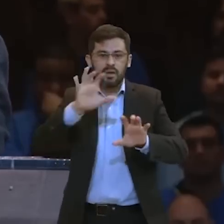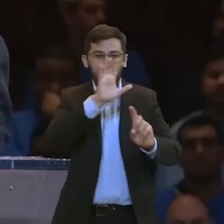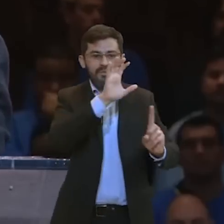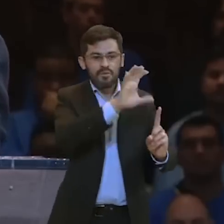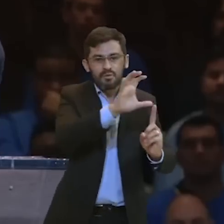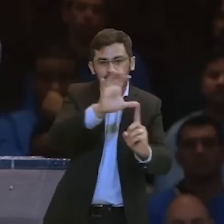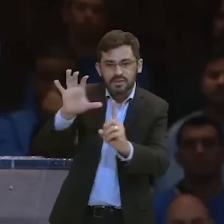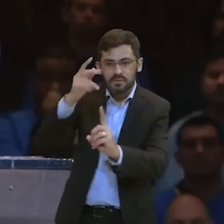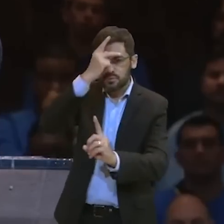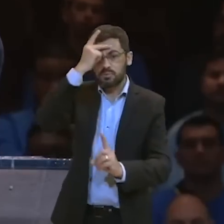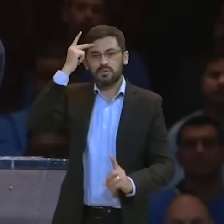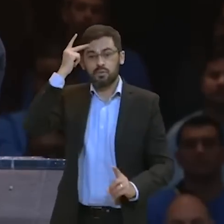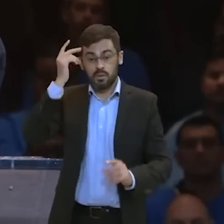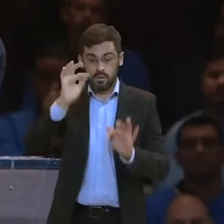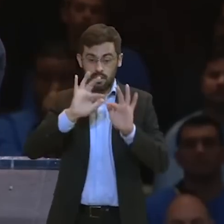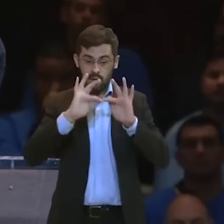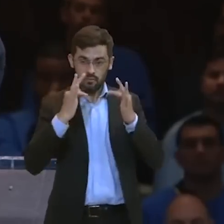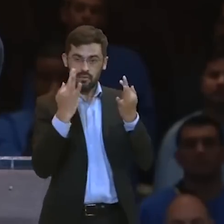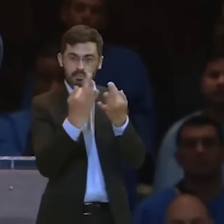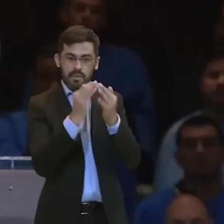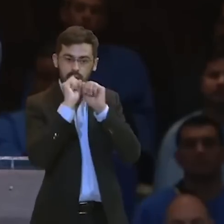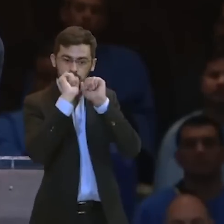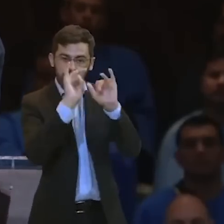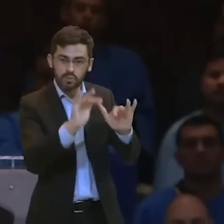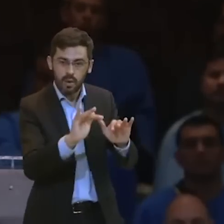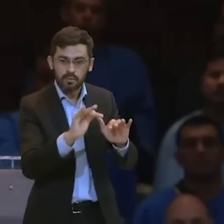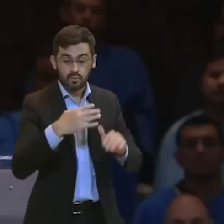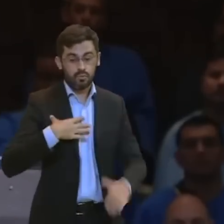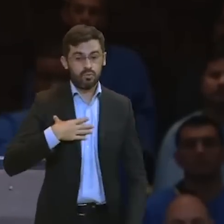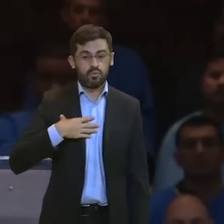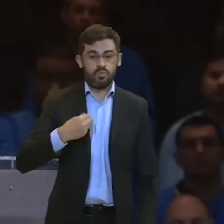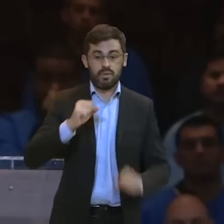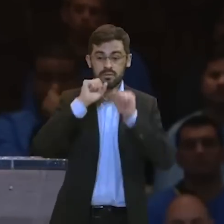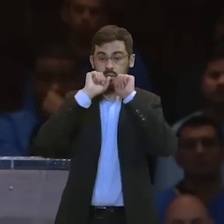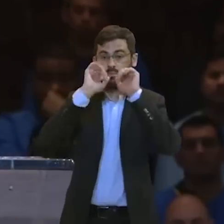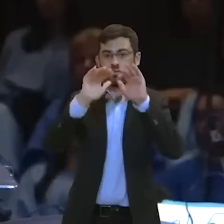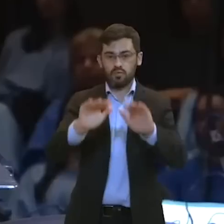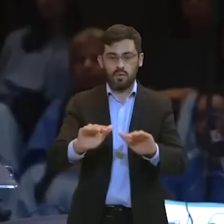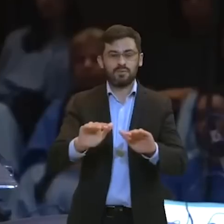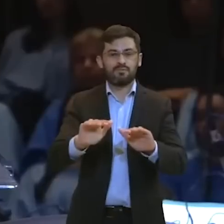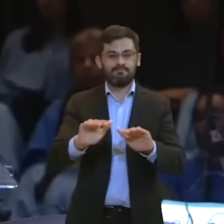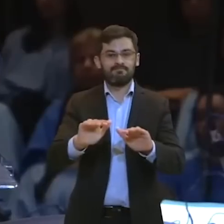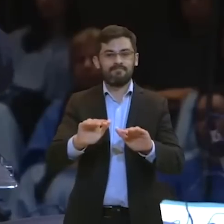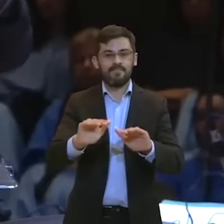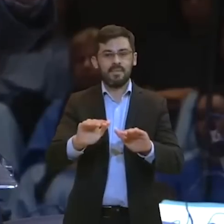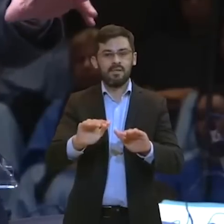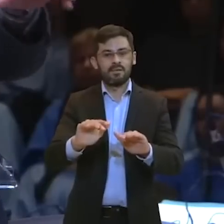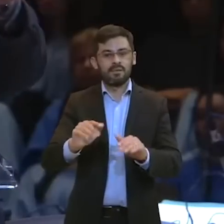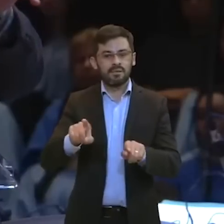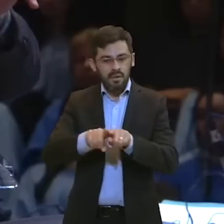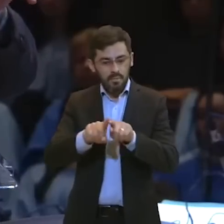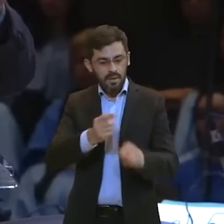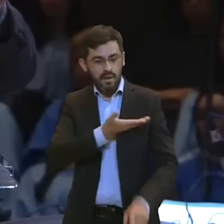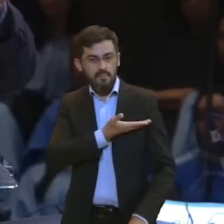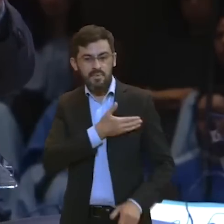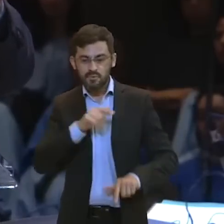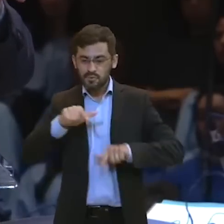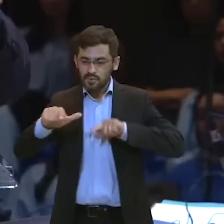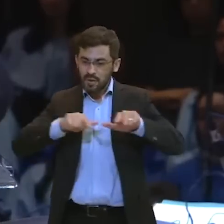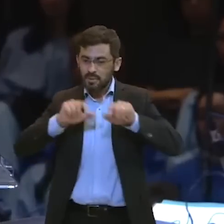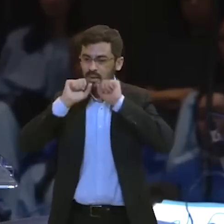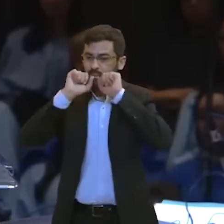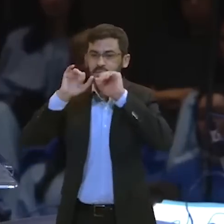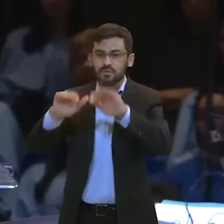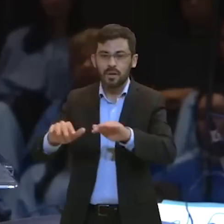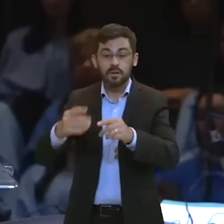Deus. Nossa família é abençoada, nossos filhos são abençoados, os nossos colegas de trabalho são